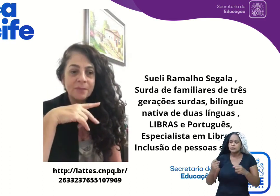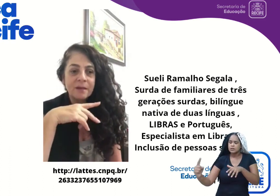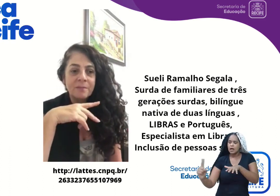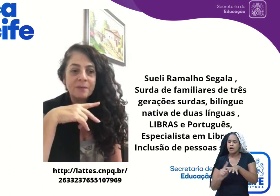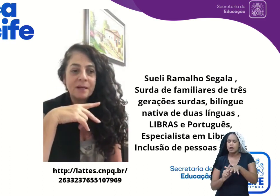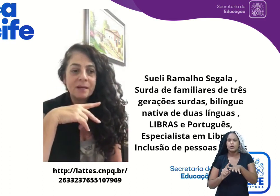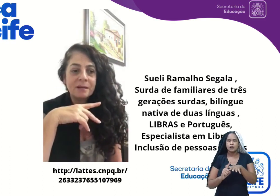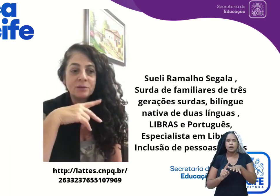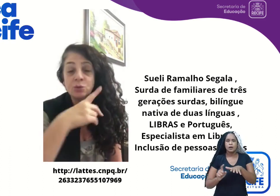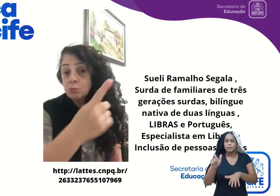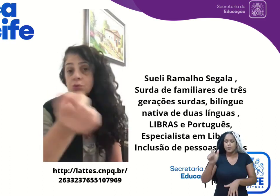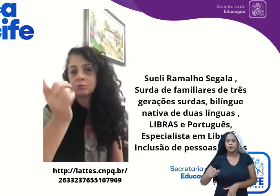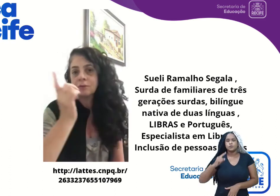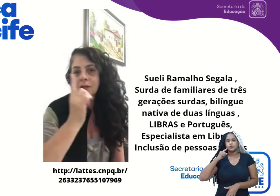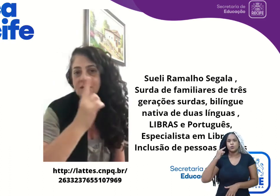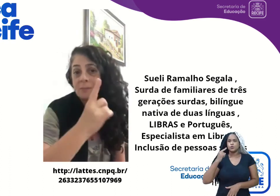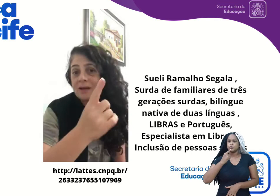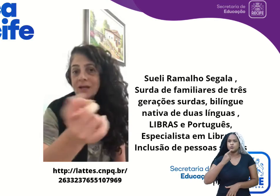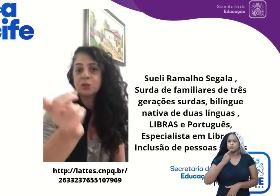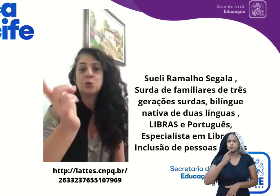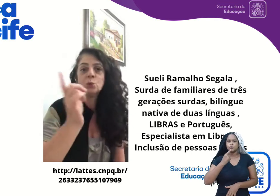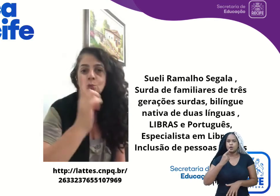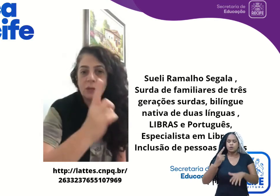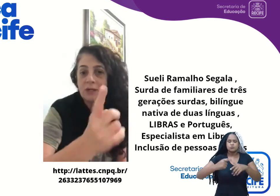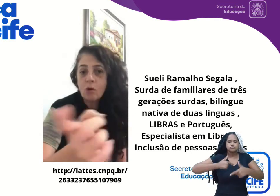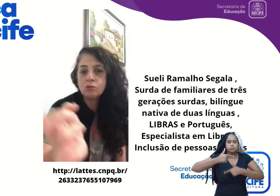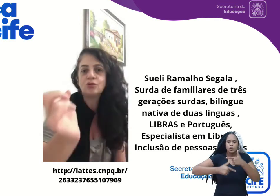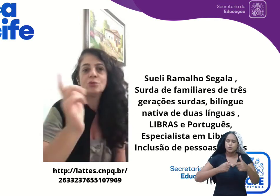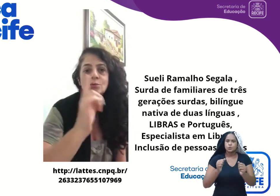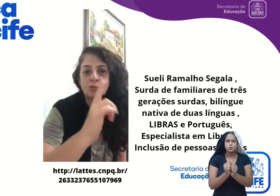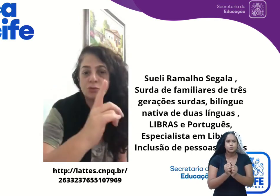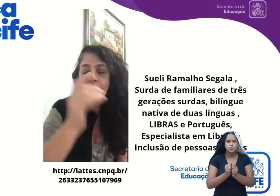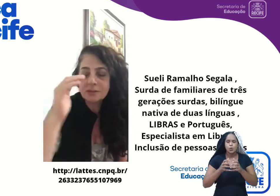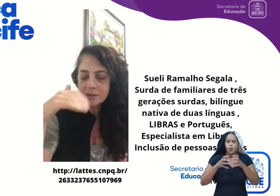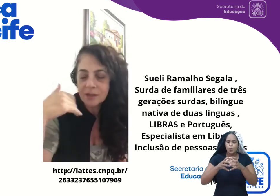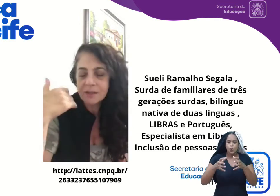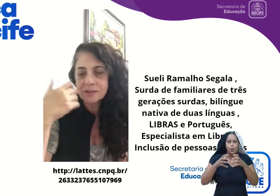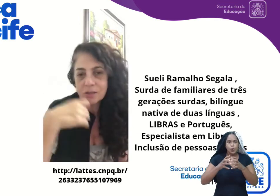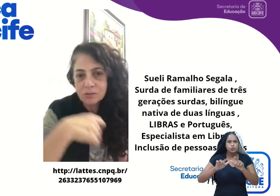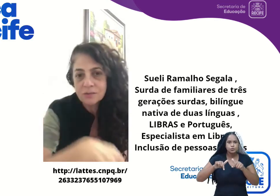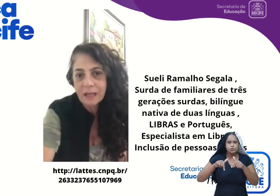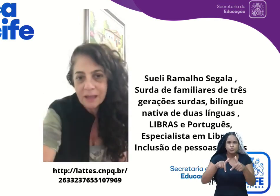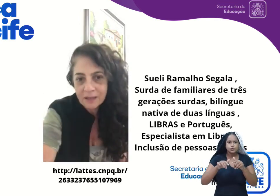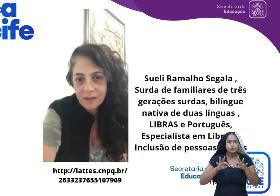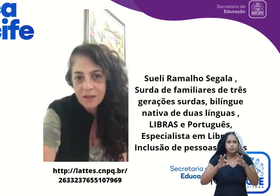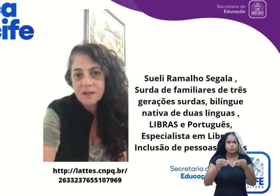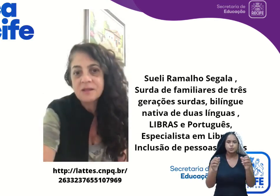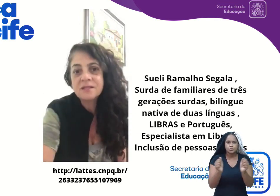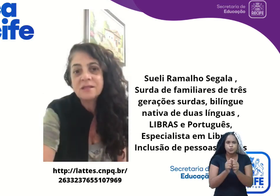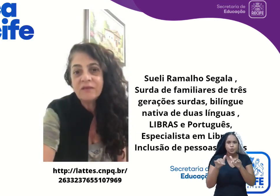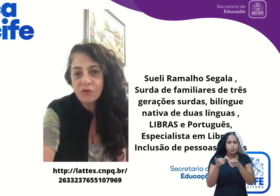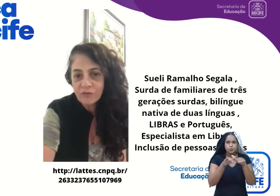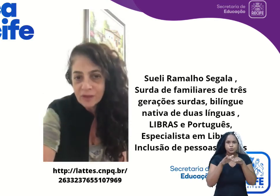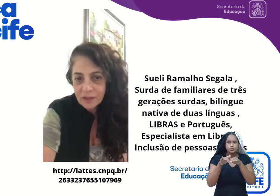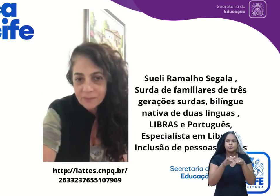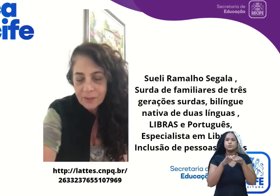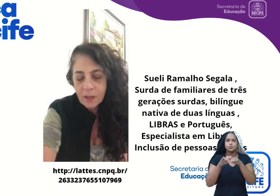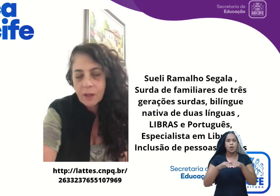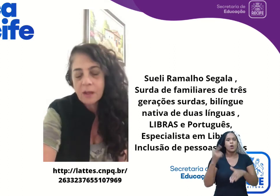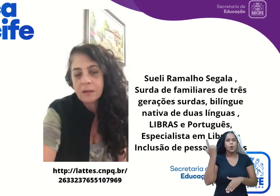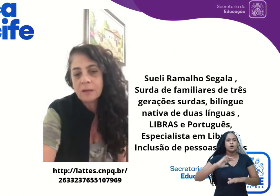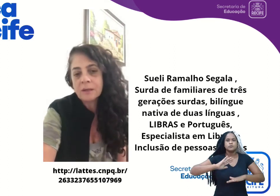surda para trabalhar junto, em conjunto, só assim que a criança consegue